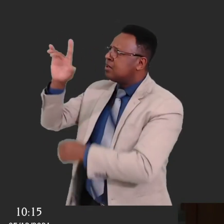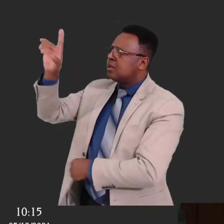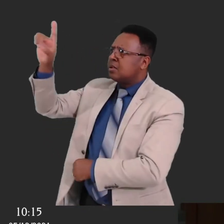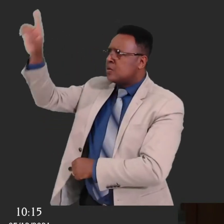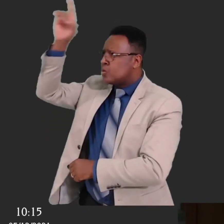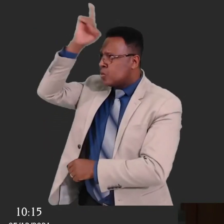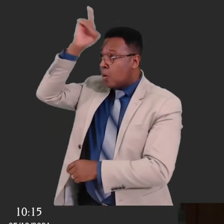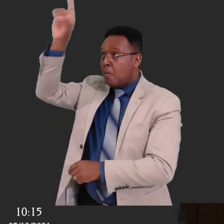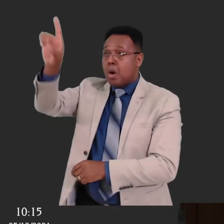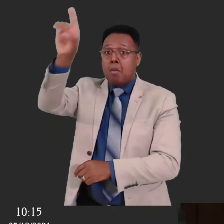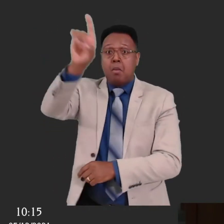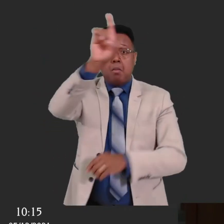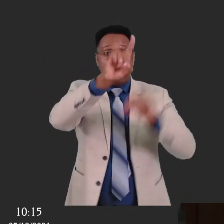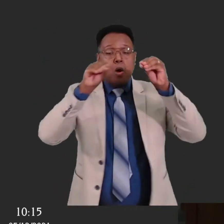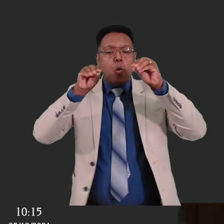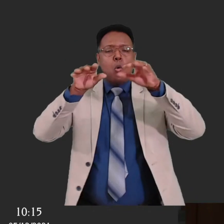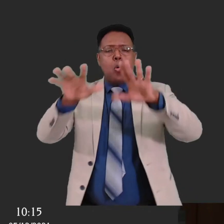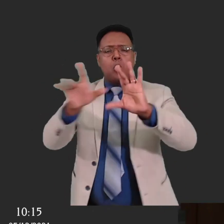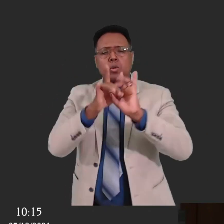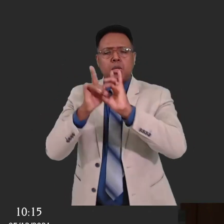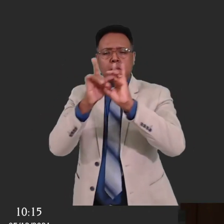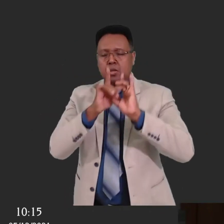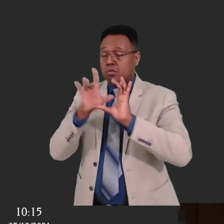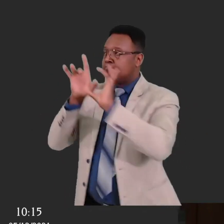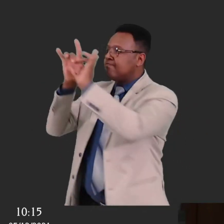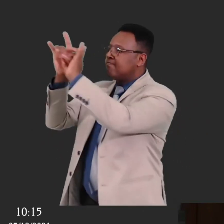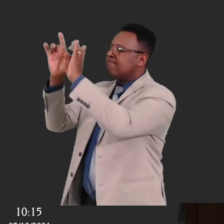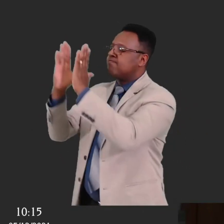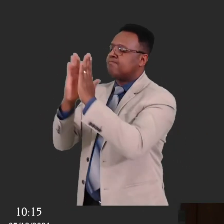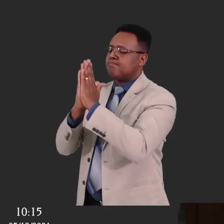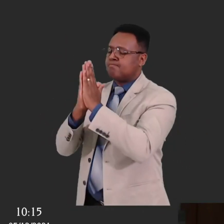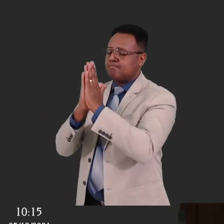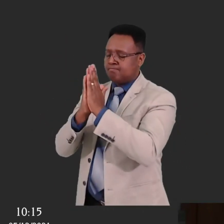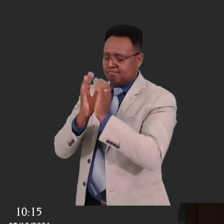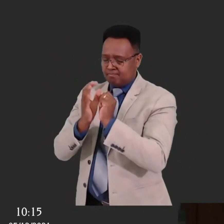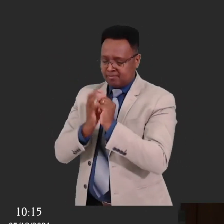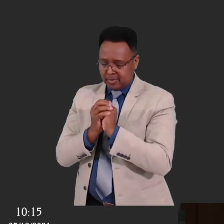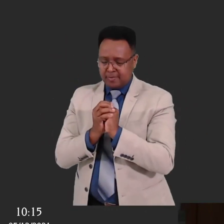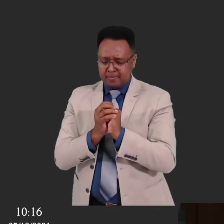dons. Unidos em comunhão, oremos a Deus.